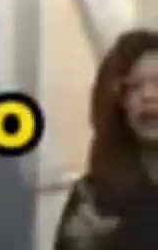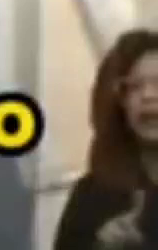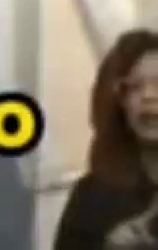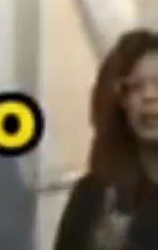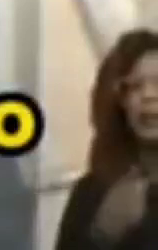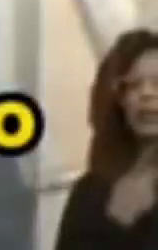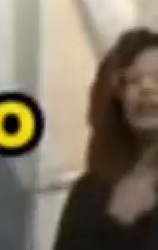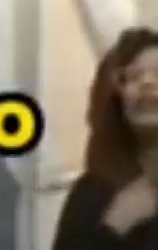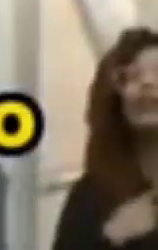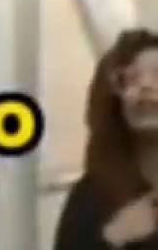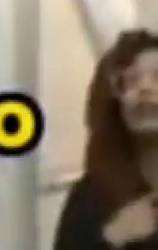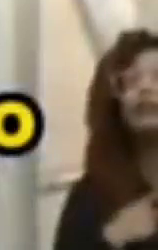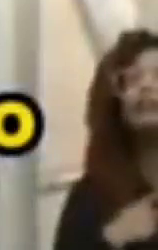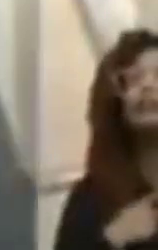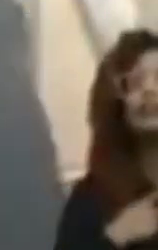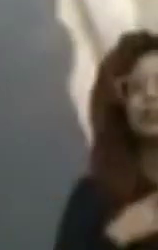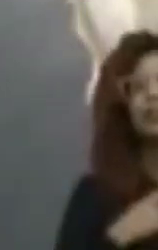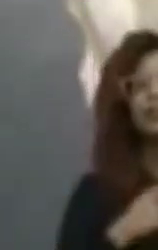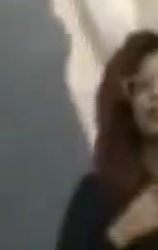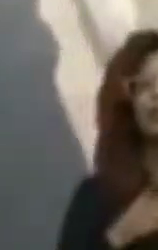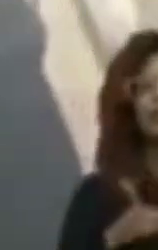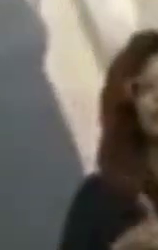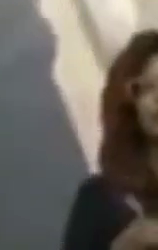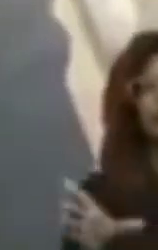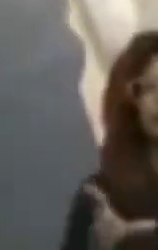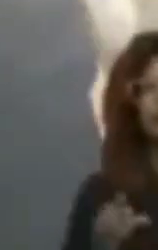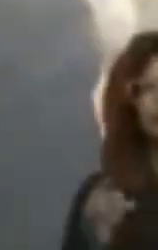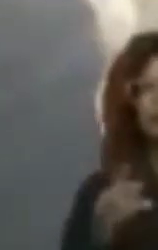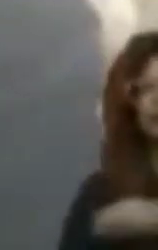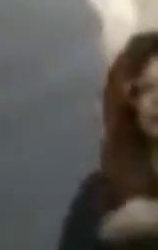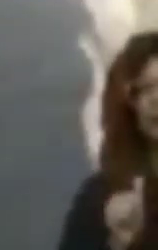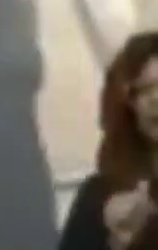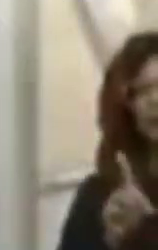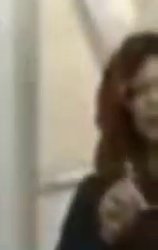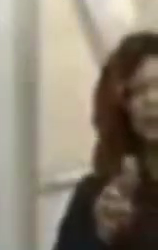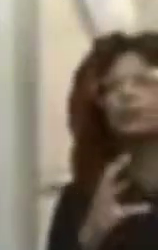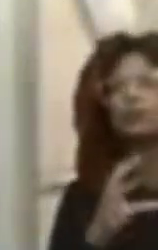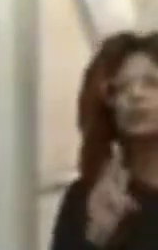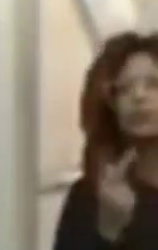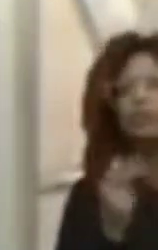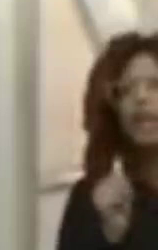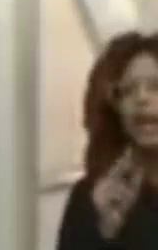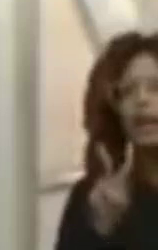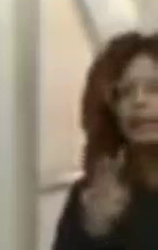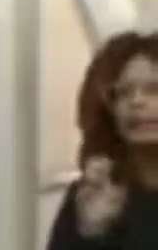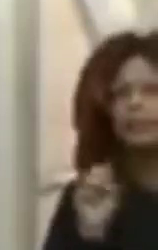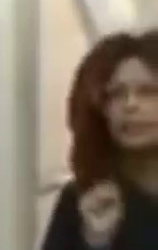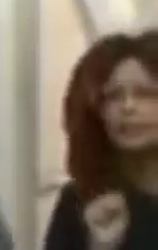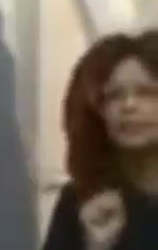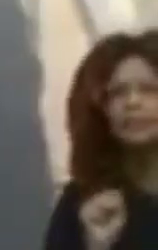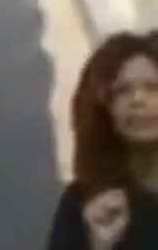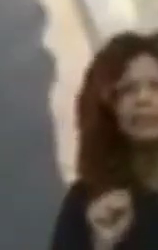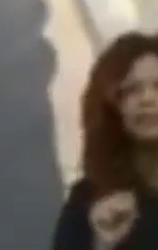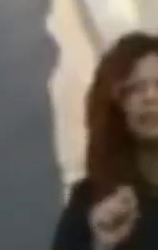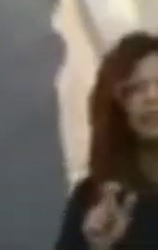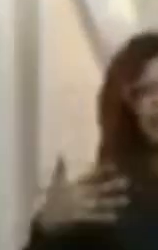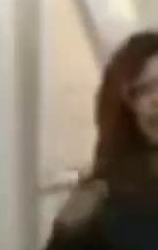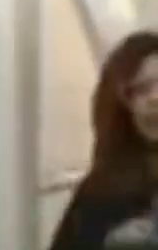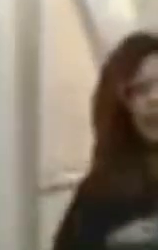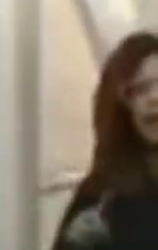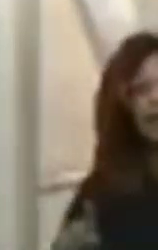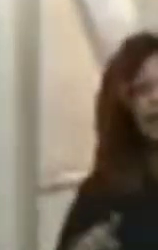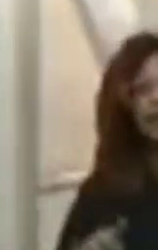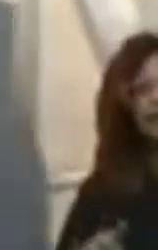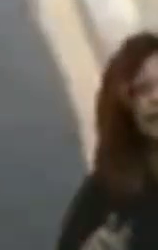mas gostam da democracia do Maduro. Gostam da democracia do Chaves. Defendem as minorias,